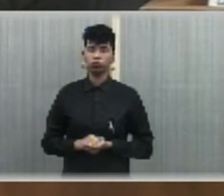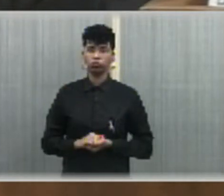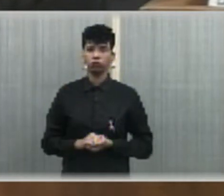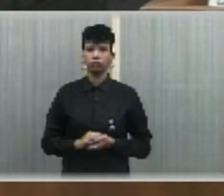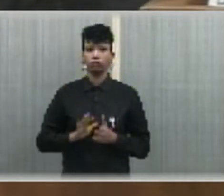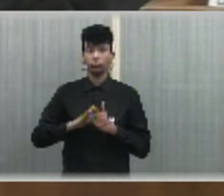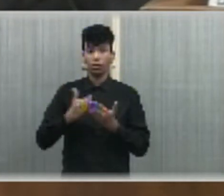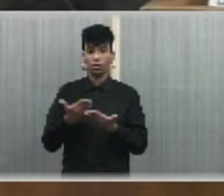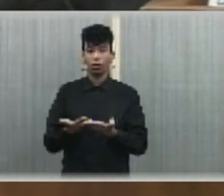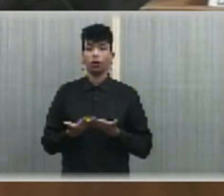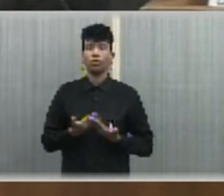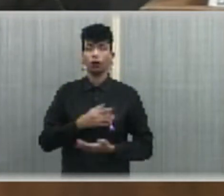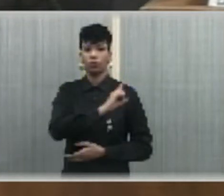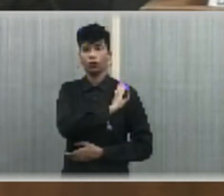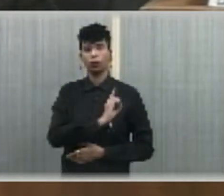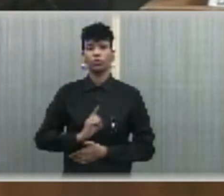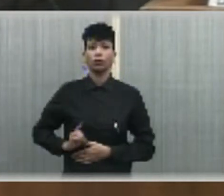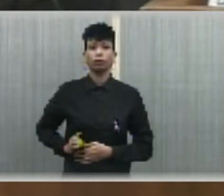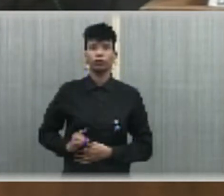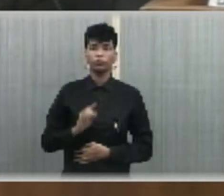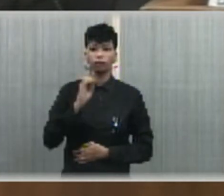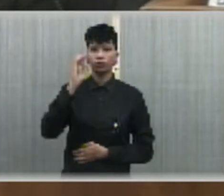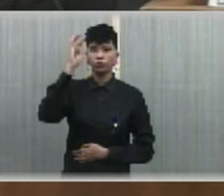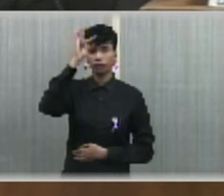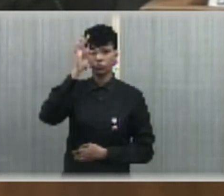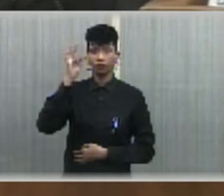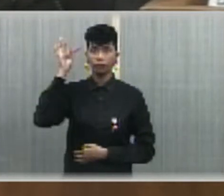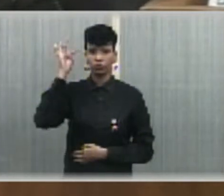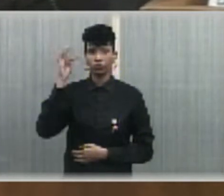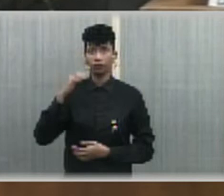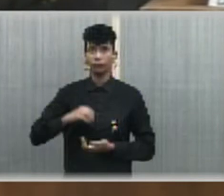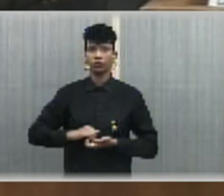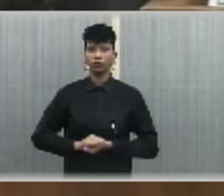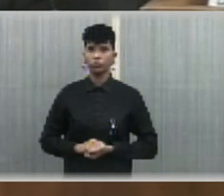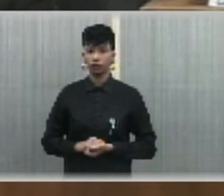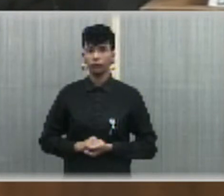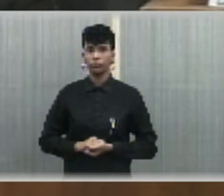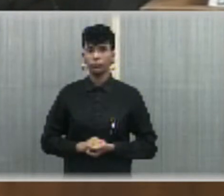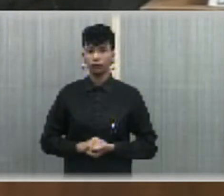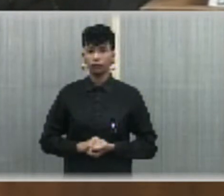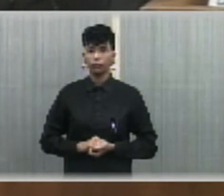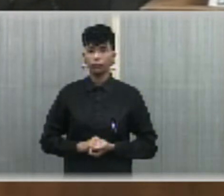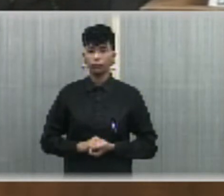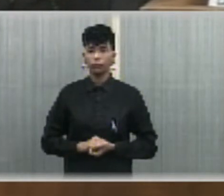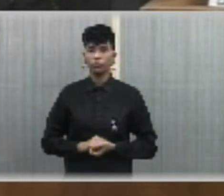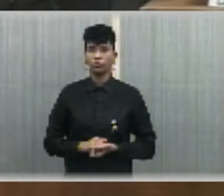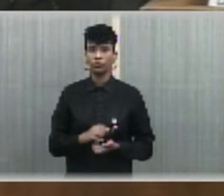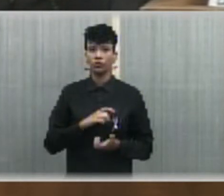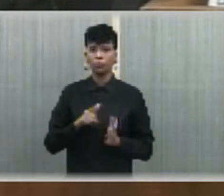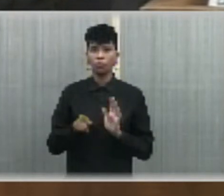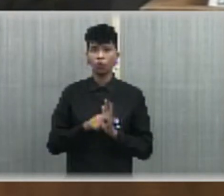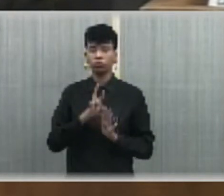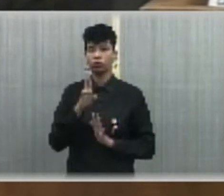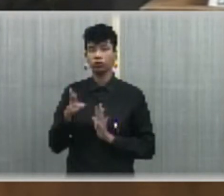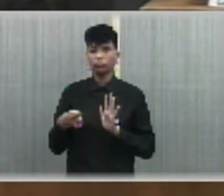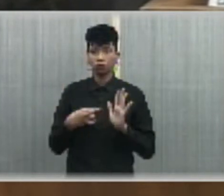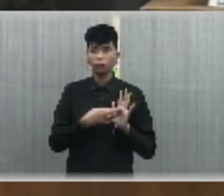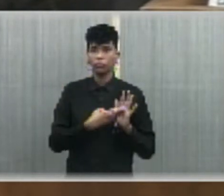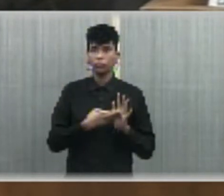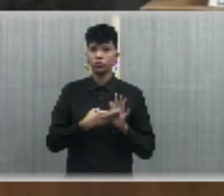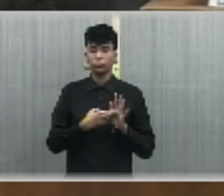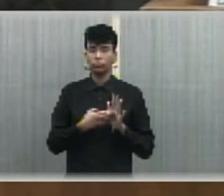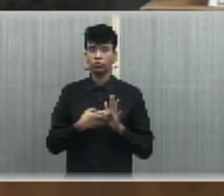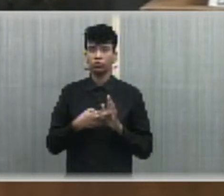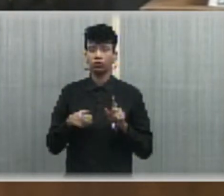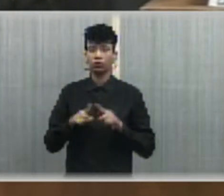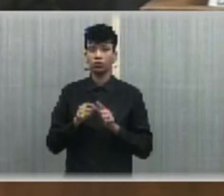Requerimento da deputada estadual Tereza Brito, do Partido Verde. Na forma regimental, que após ouvido o plenário e